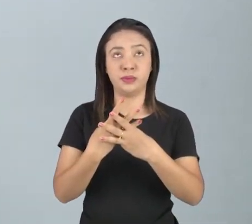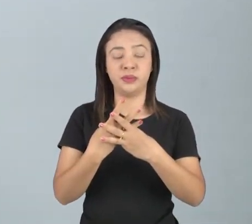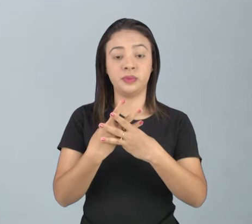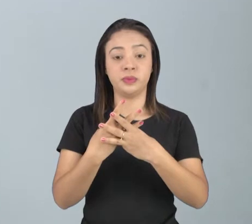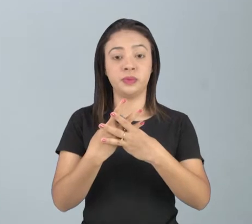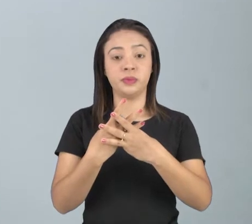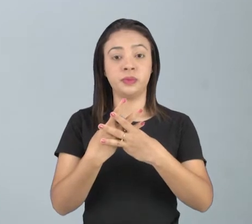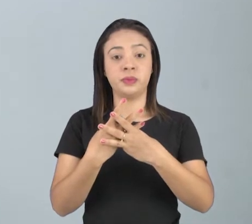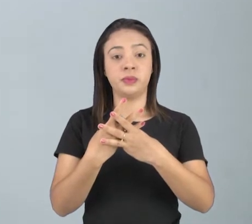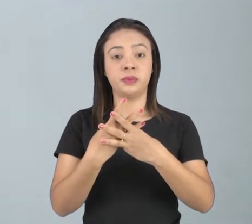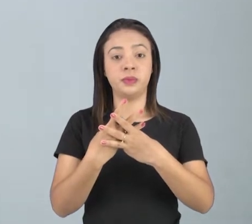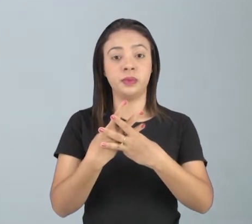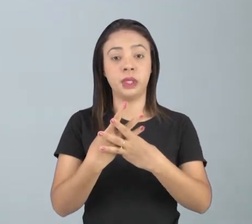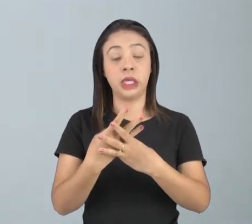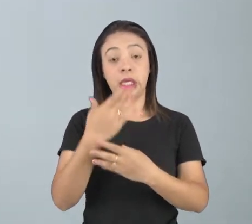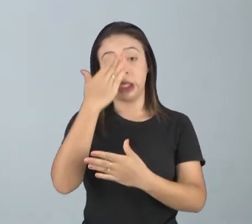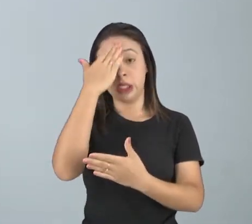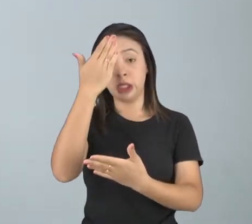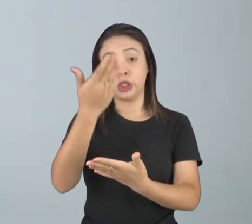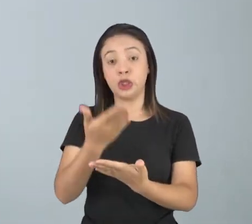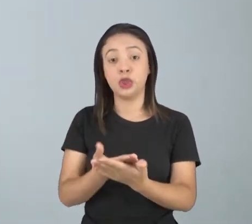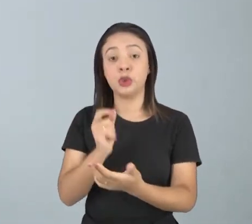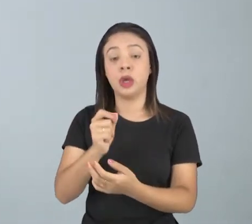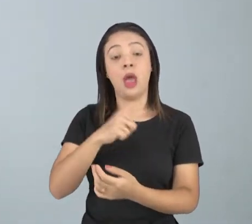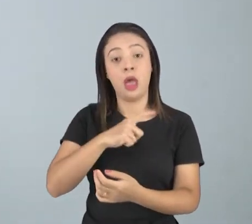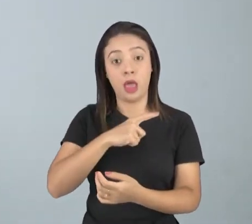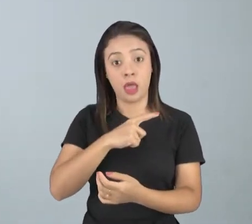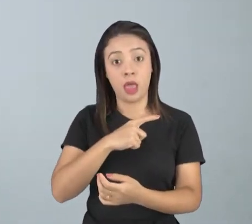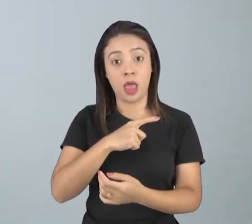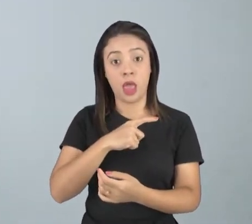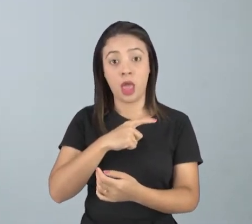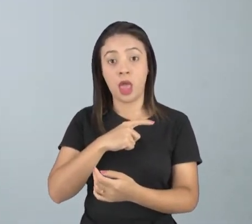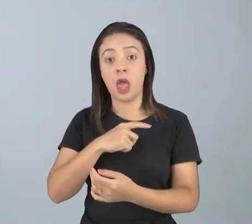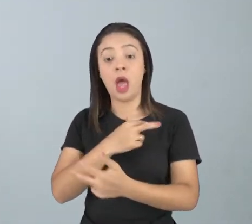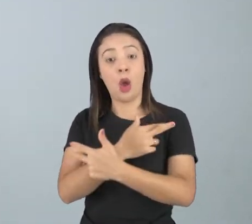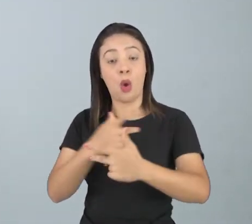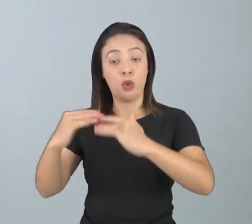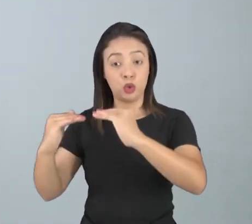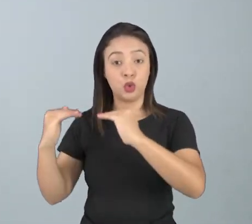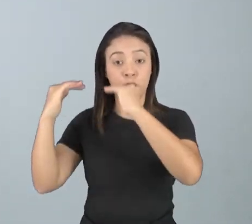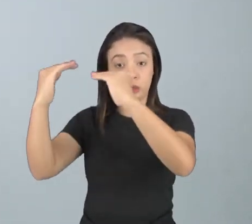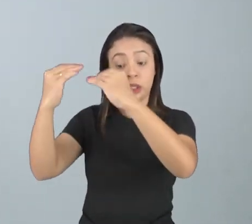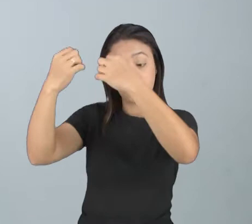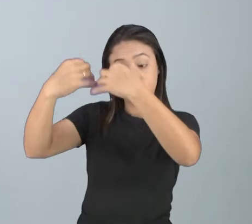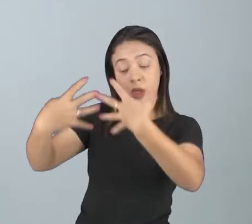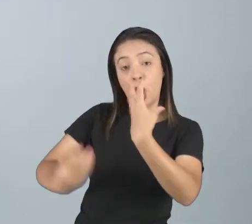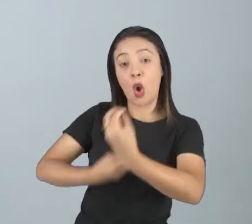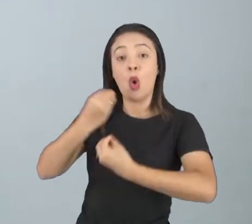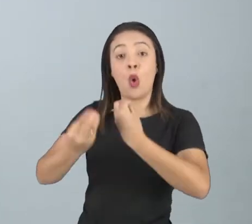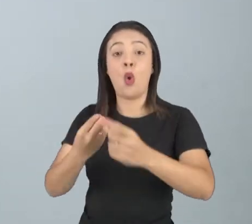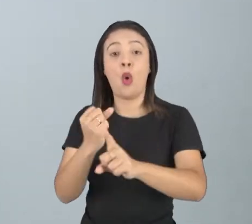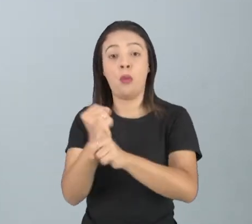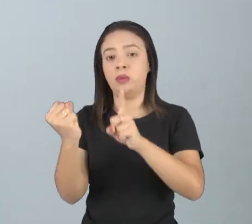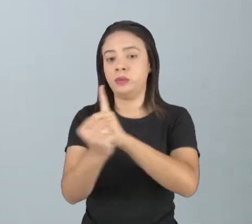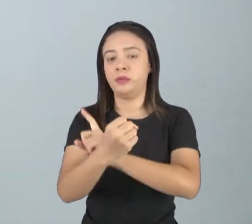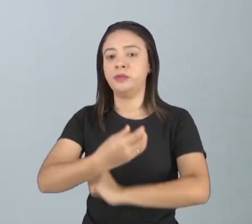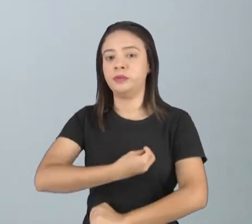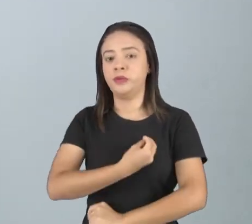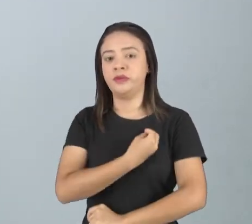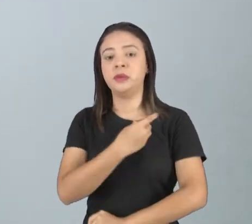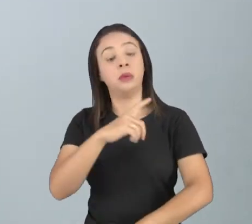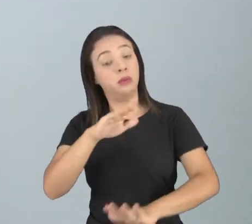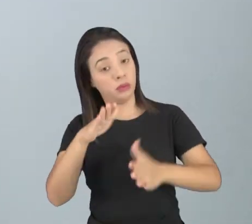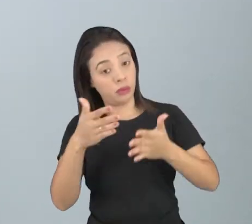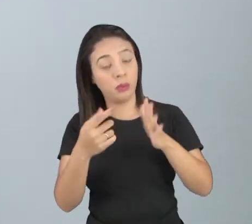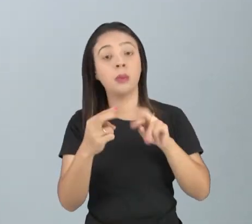um ser espiritual que vai determinar como que eles têm que viver em sociedade. Para isso ele vai dar leis, essas